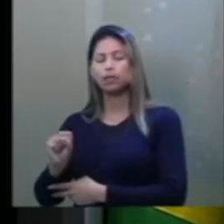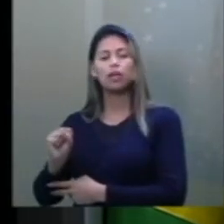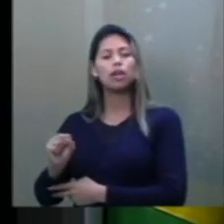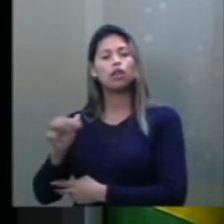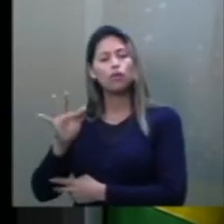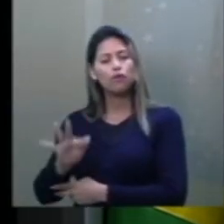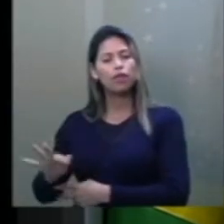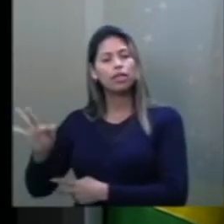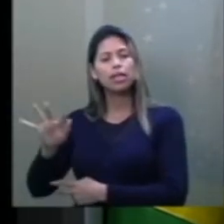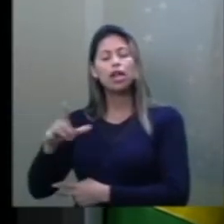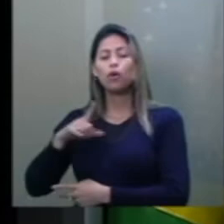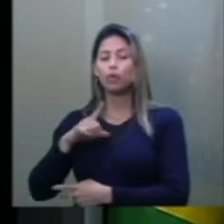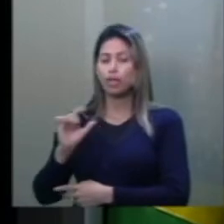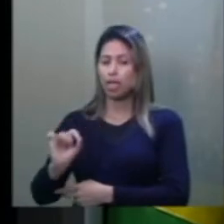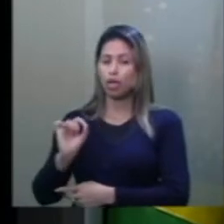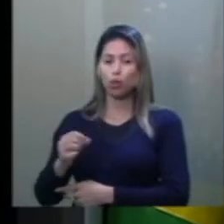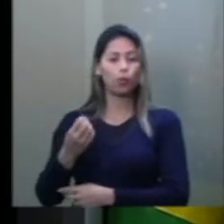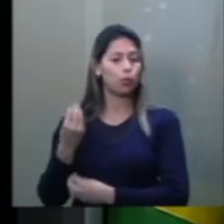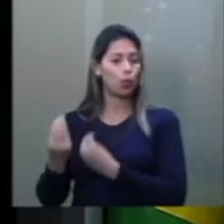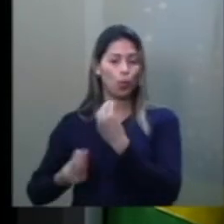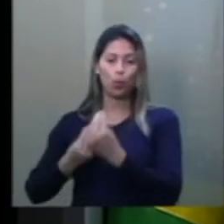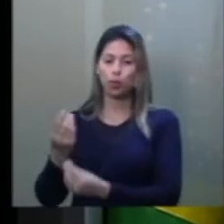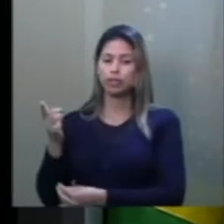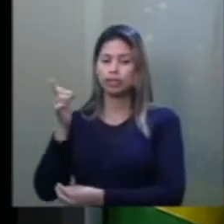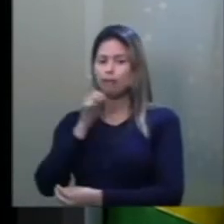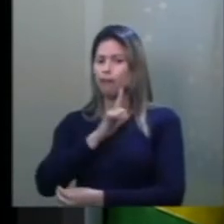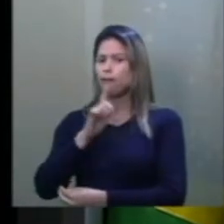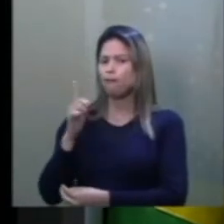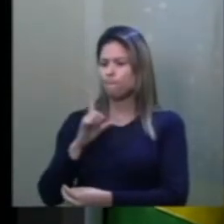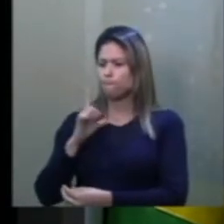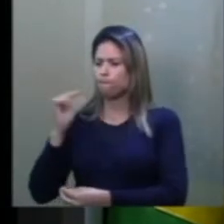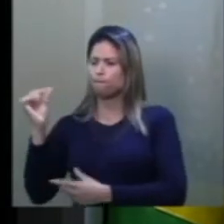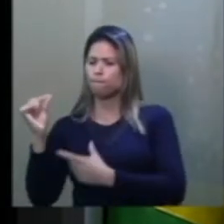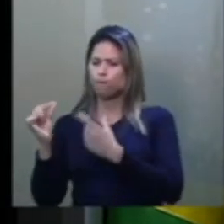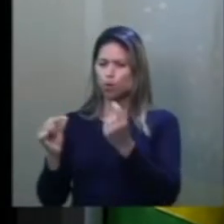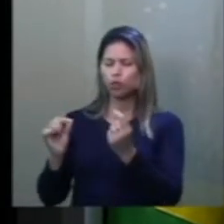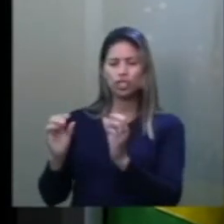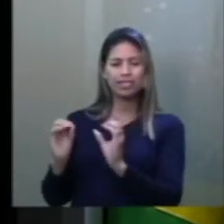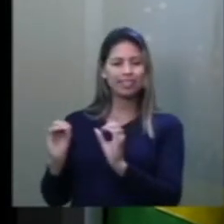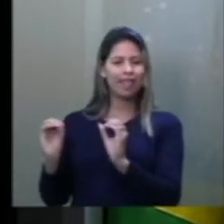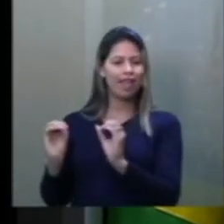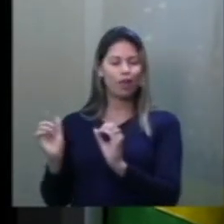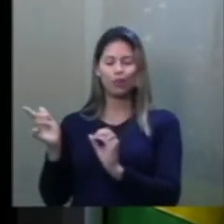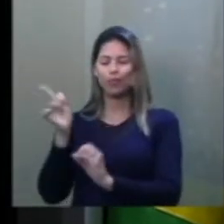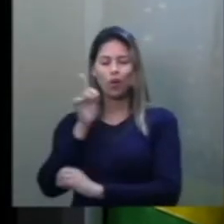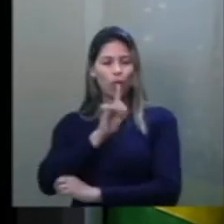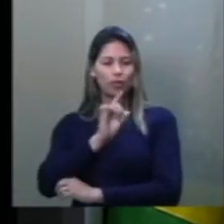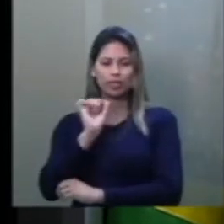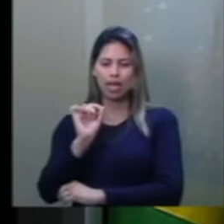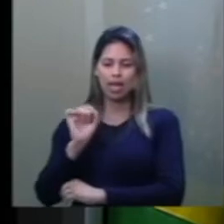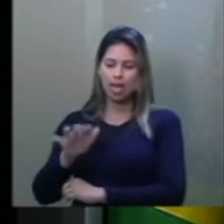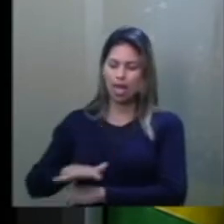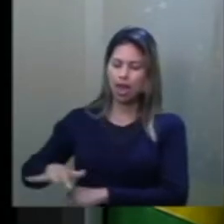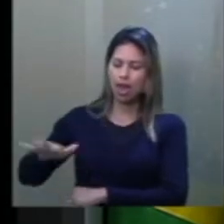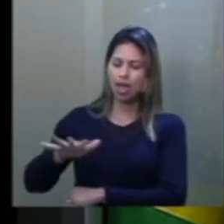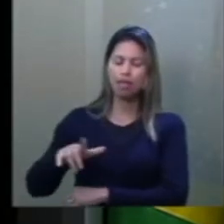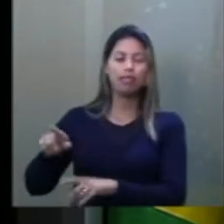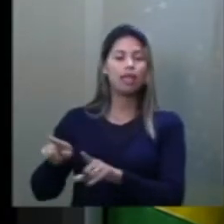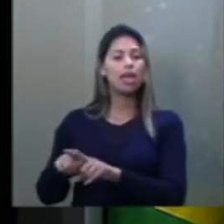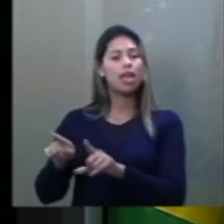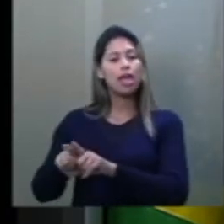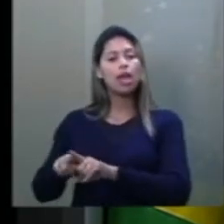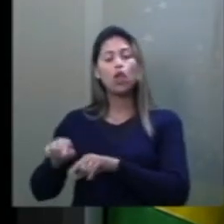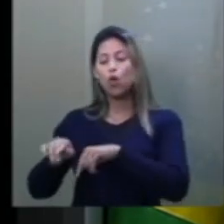conta mais, a possibilidade de fuga é zero e os passos e comunicações são acompanhados